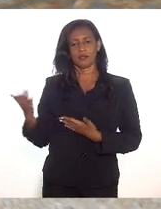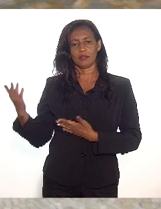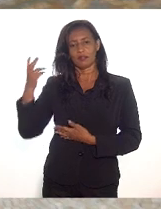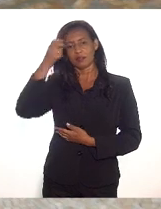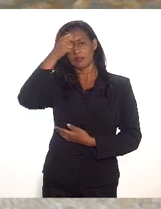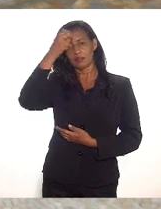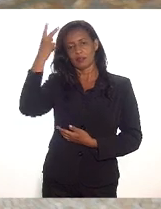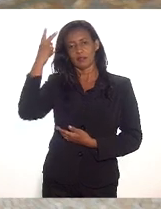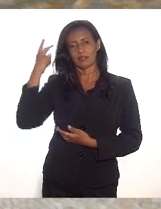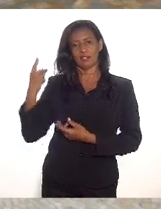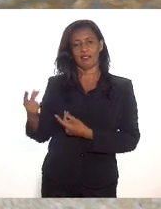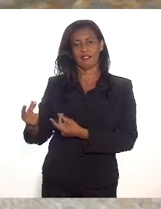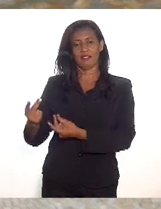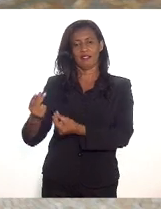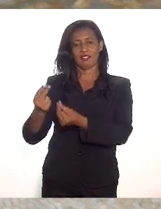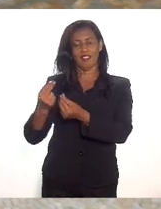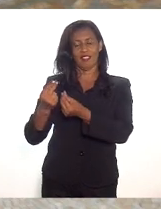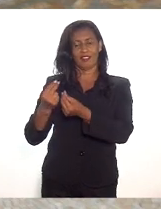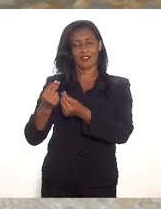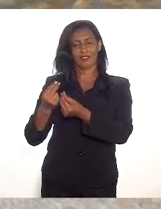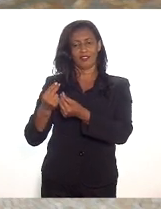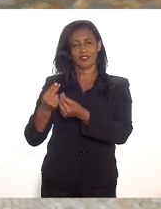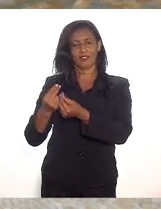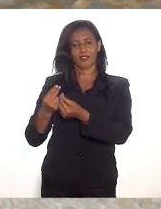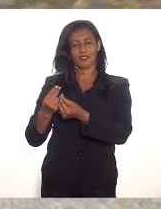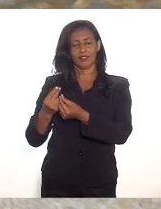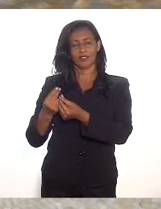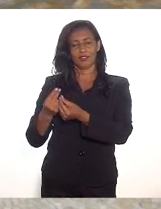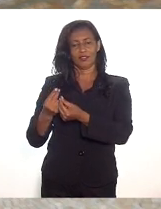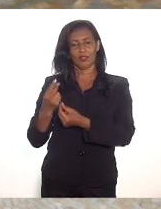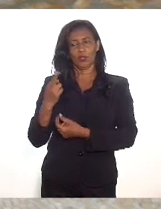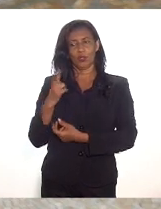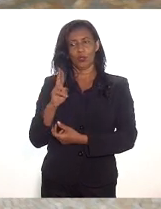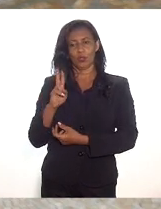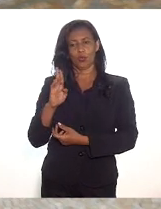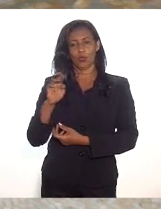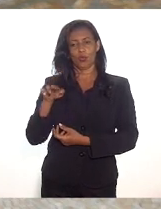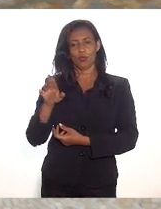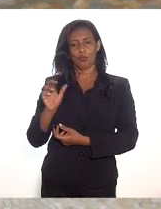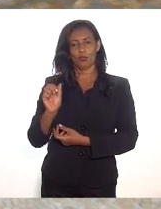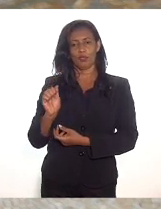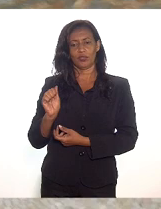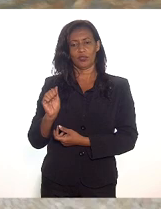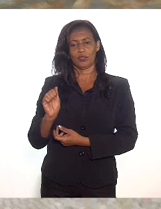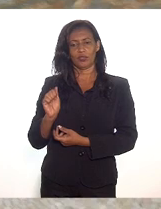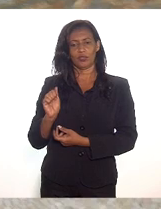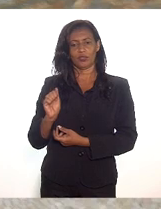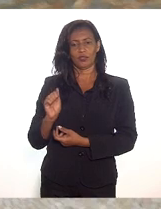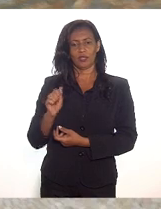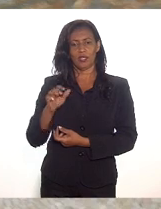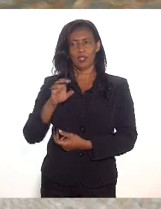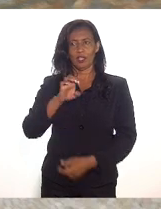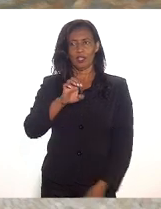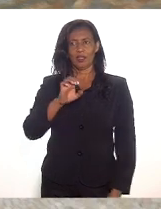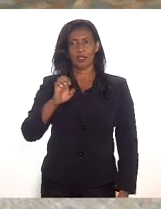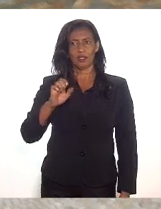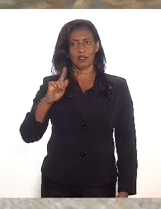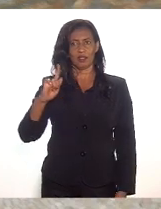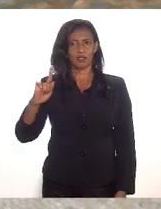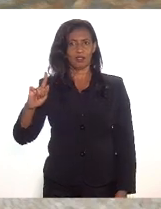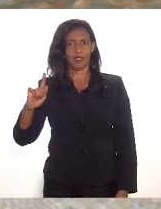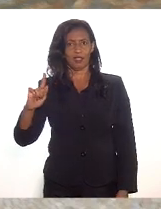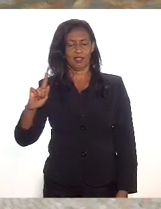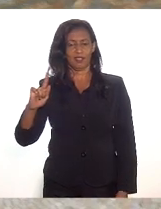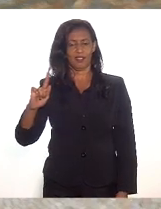prefeito, eterno prefeito de Petrópolis, Rubens Bontempo, atual deputado, em relação à SEG.